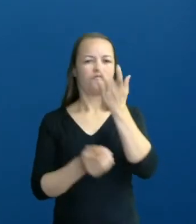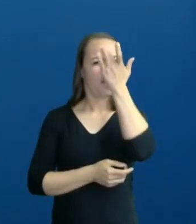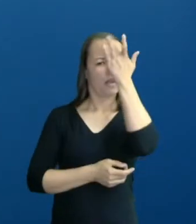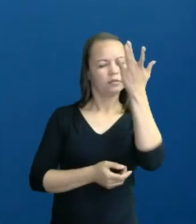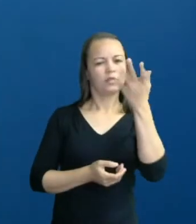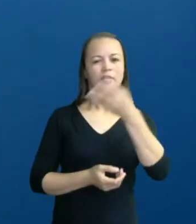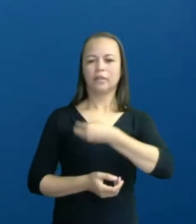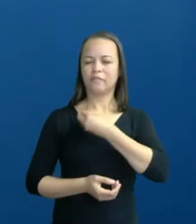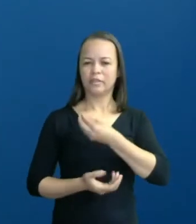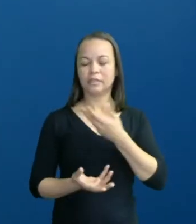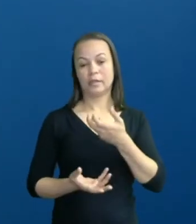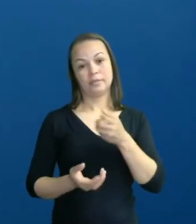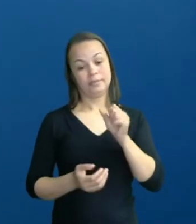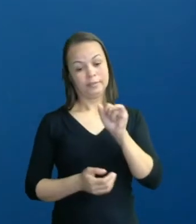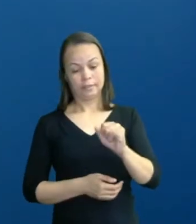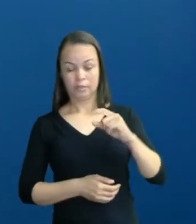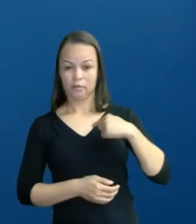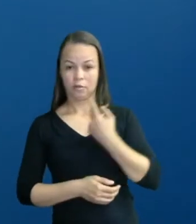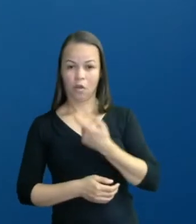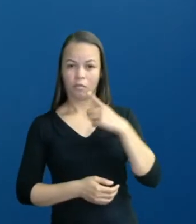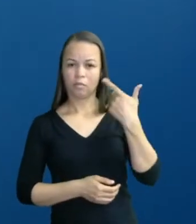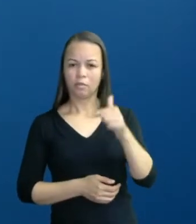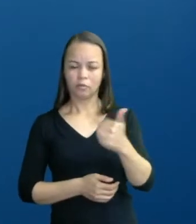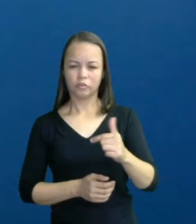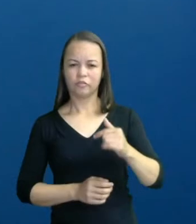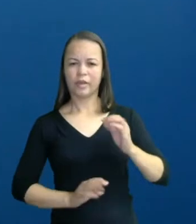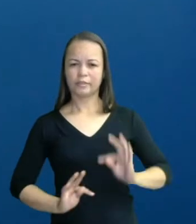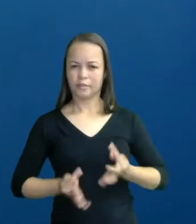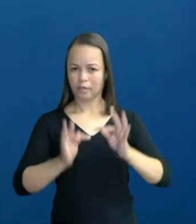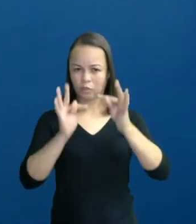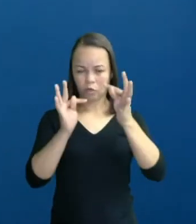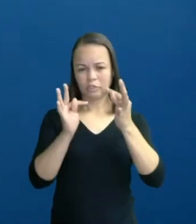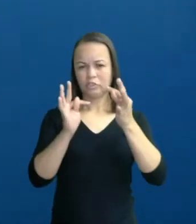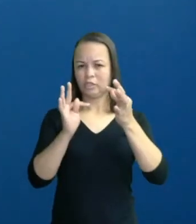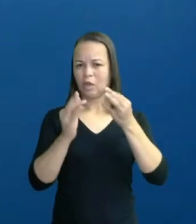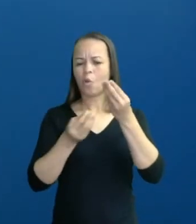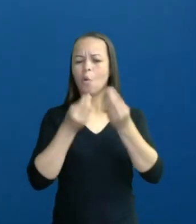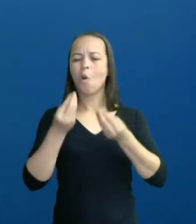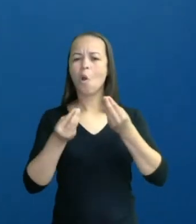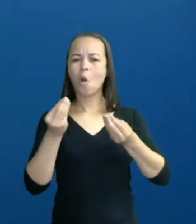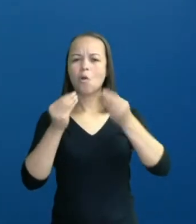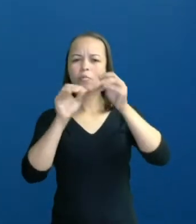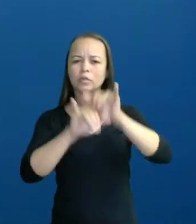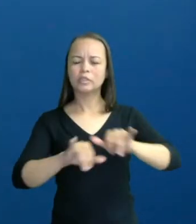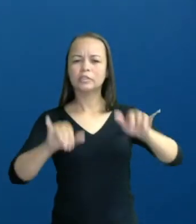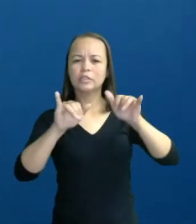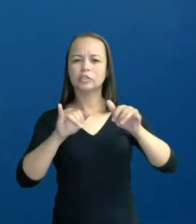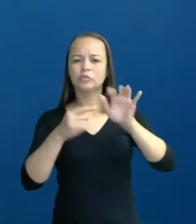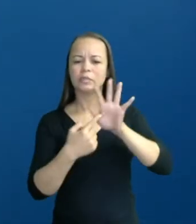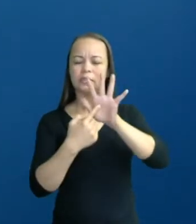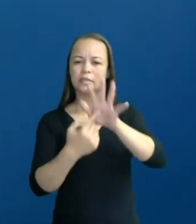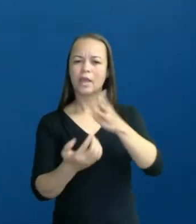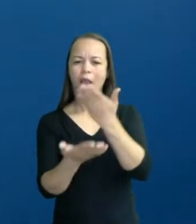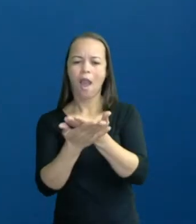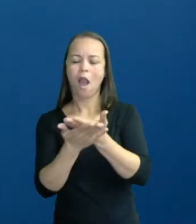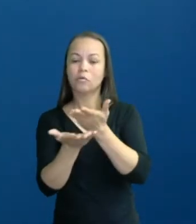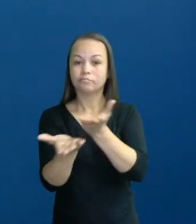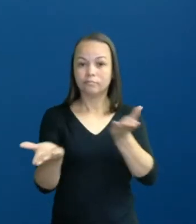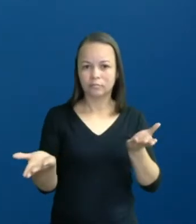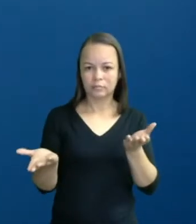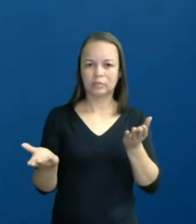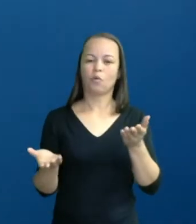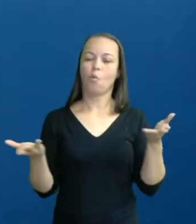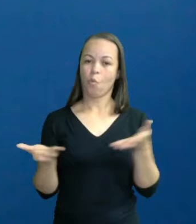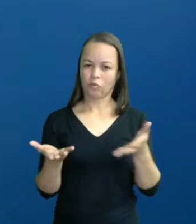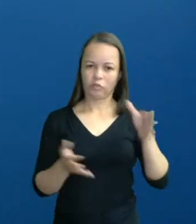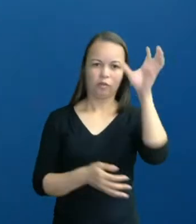essa tecnologia, a gente não estaria aqui, né, transmitindo essa aula para vocês. Então, vamos aprender muito mais hoje, tá